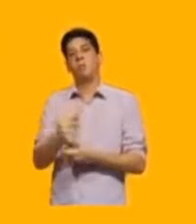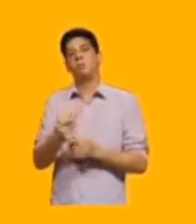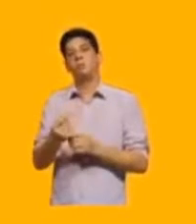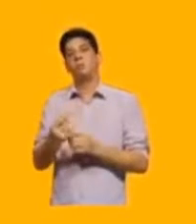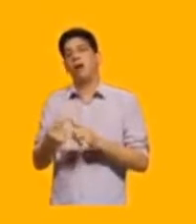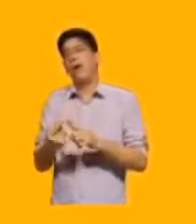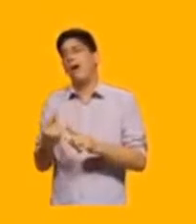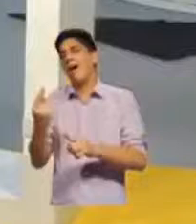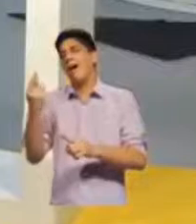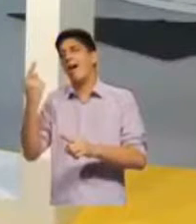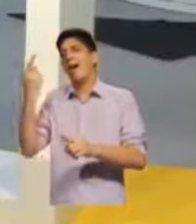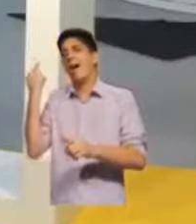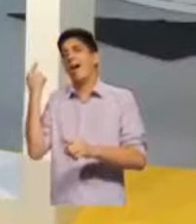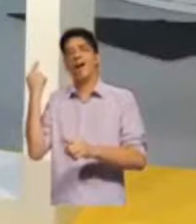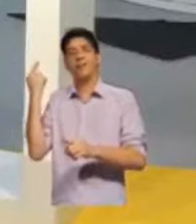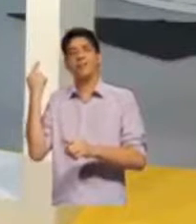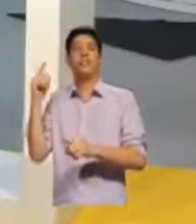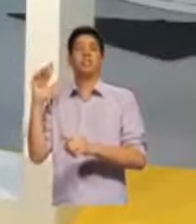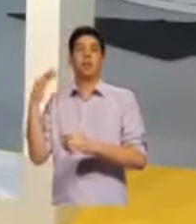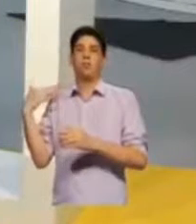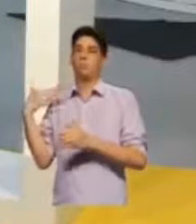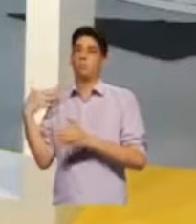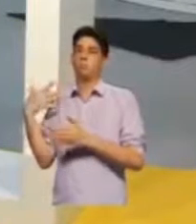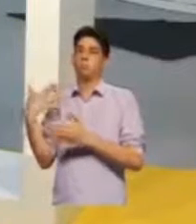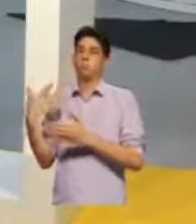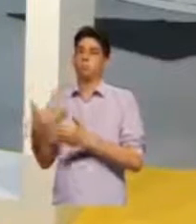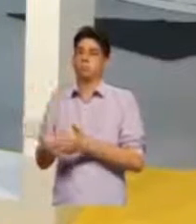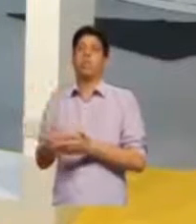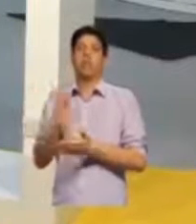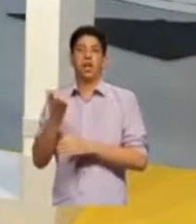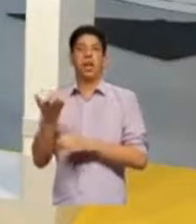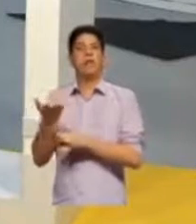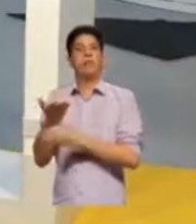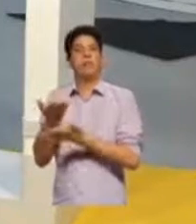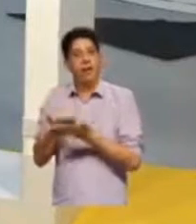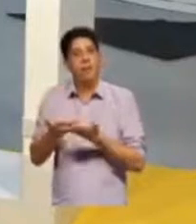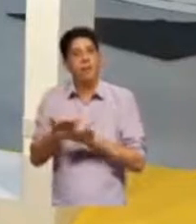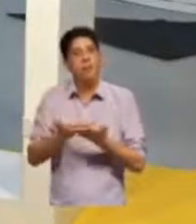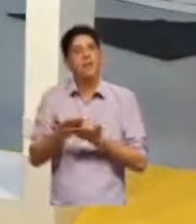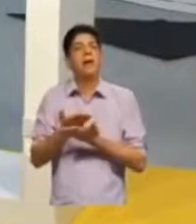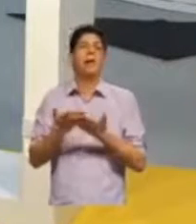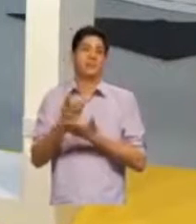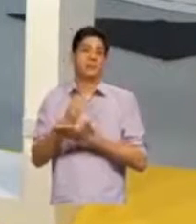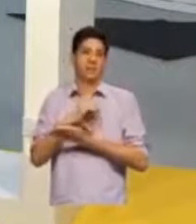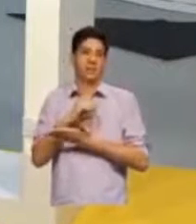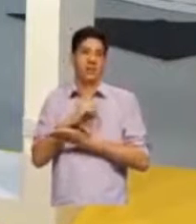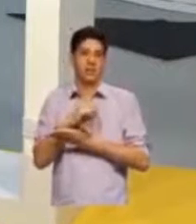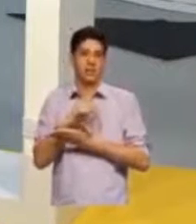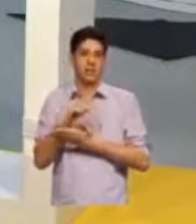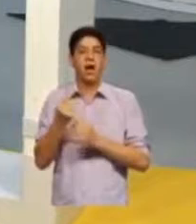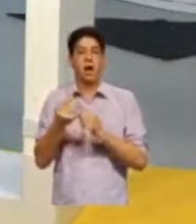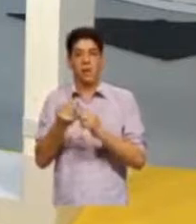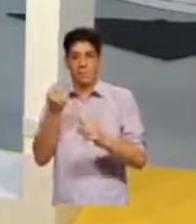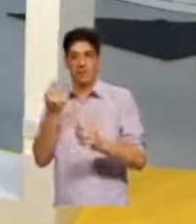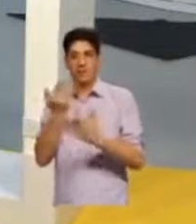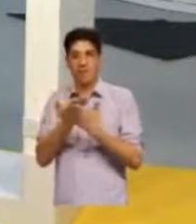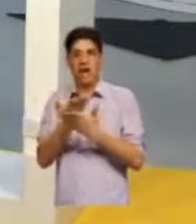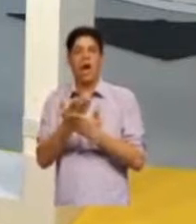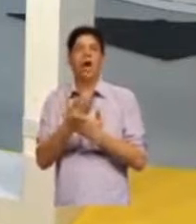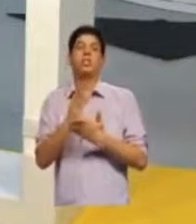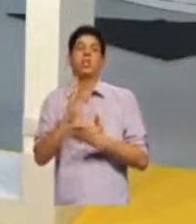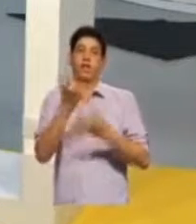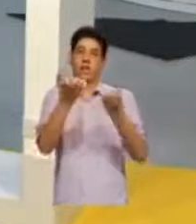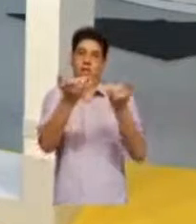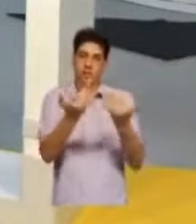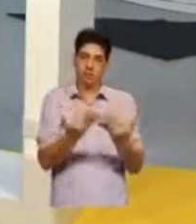os tempos antigos, as doenças elas já vêm sendo tratadas, a gente viu na nossa primeira aula um pouco sobre